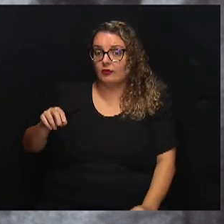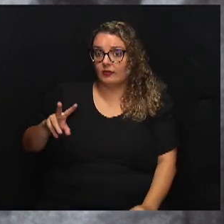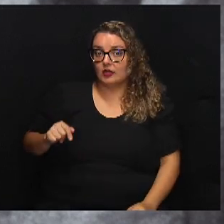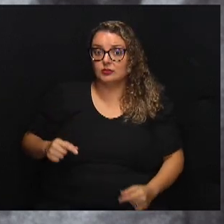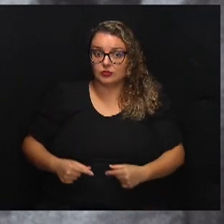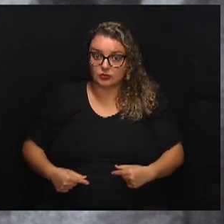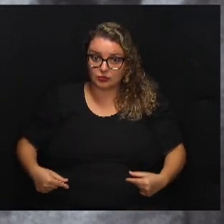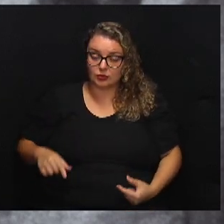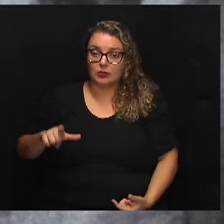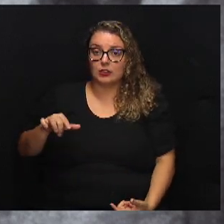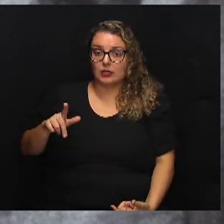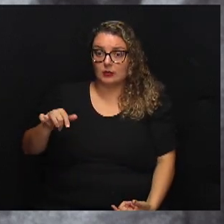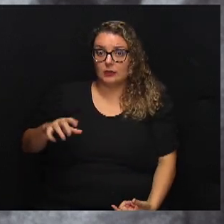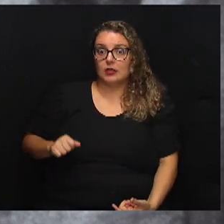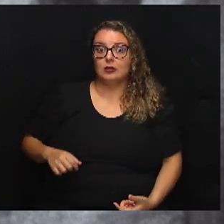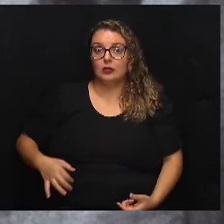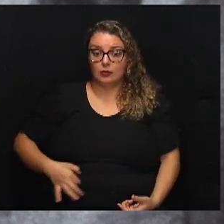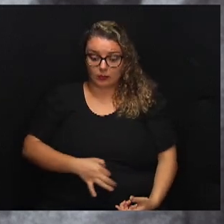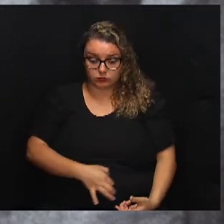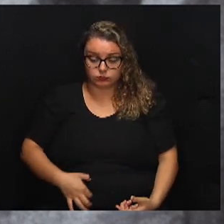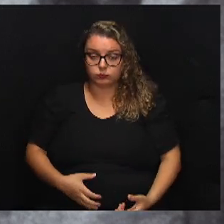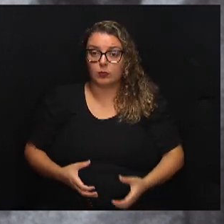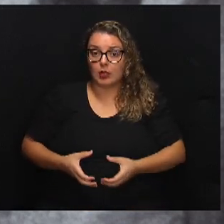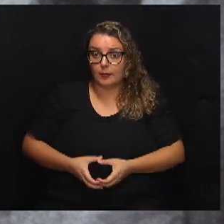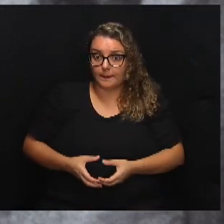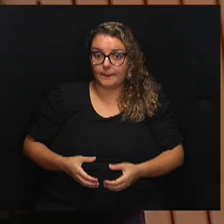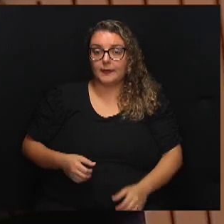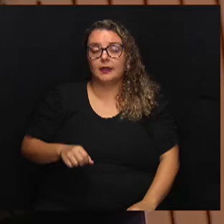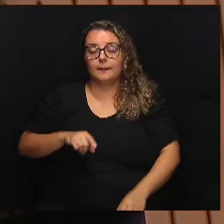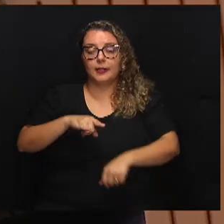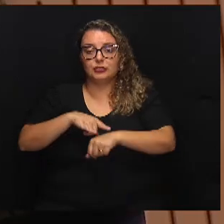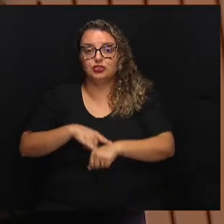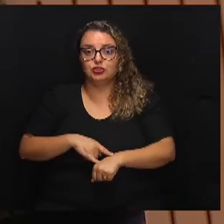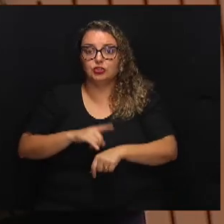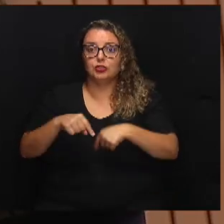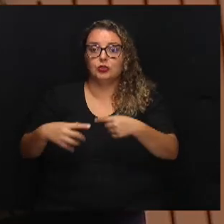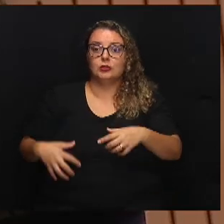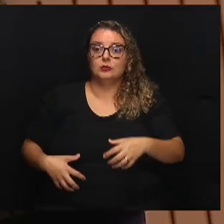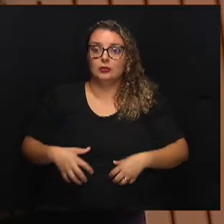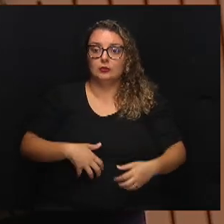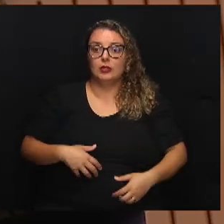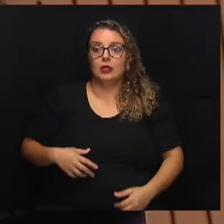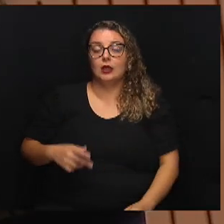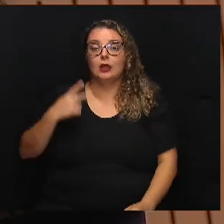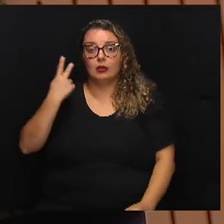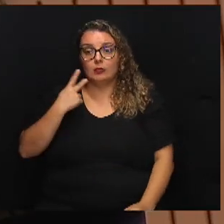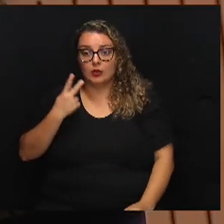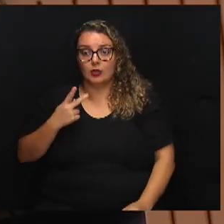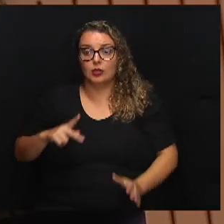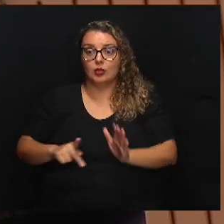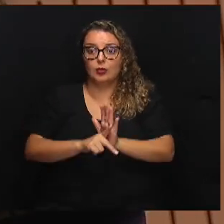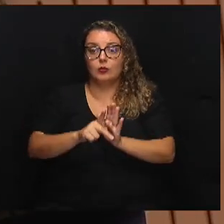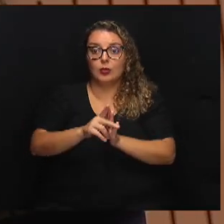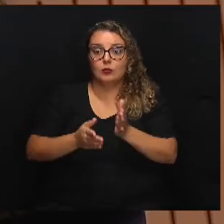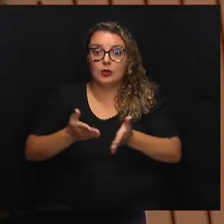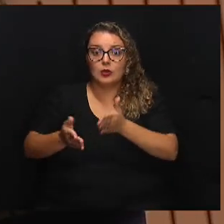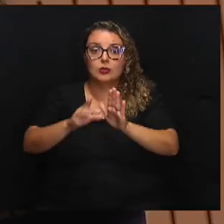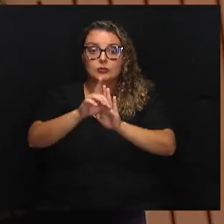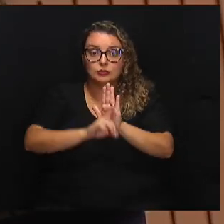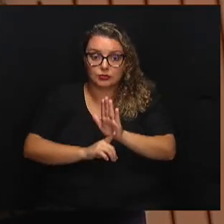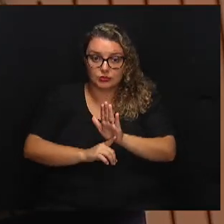ligamentos, intestino, bexiga e outros órgãos. Ainda segundo a parlamentar, o projeto trata de direitos